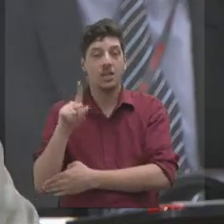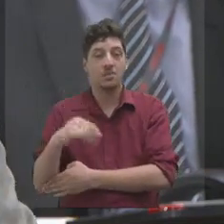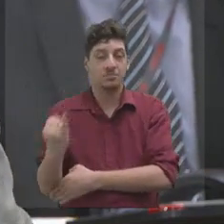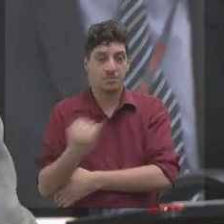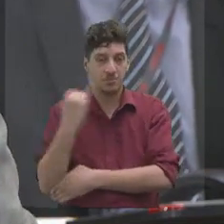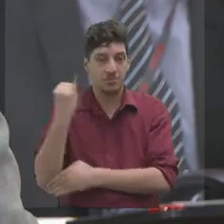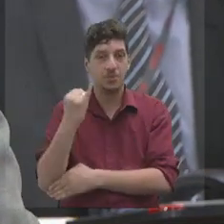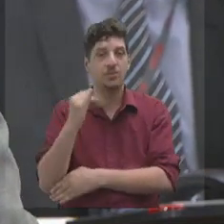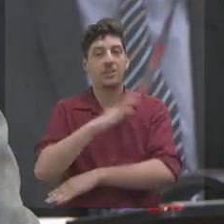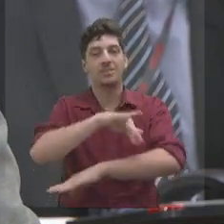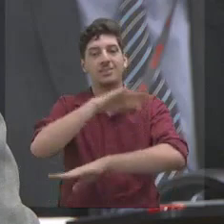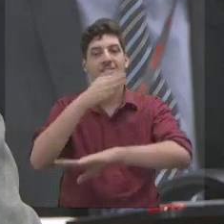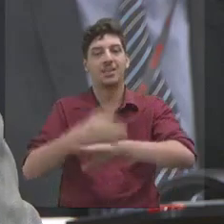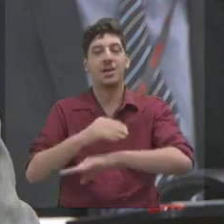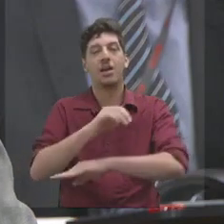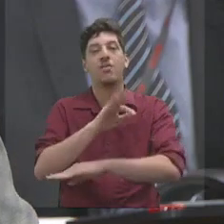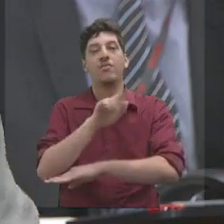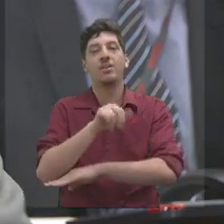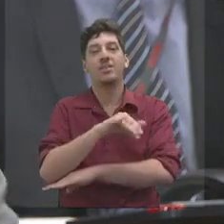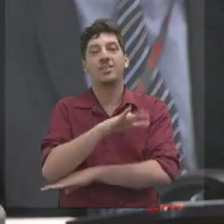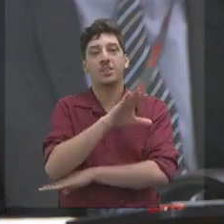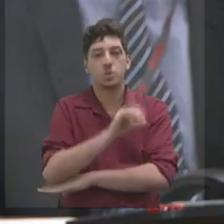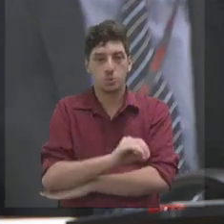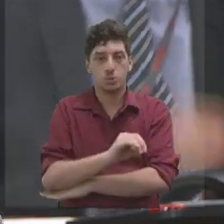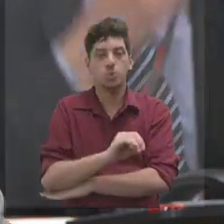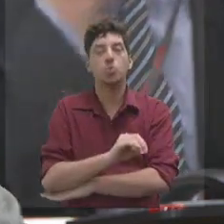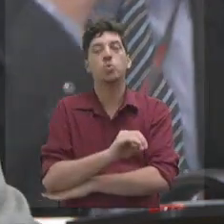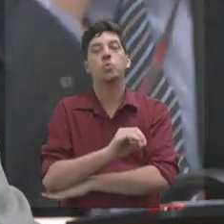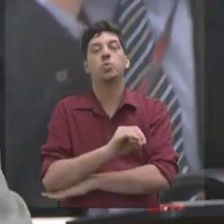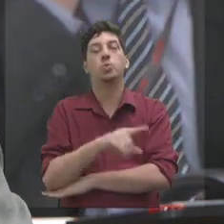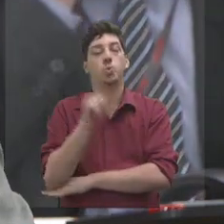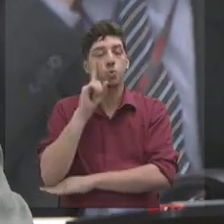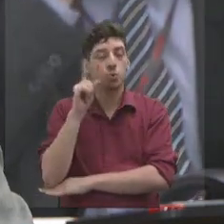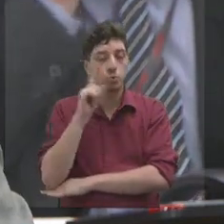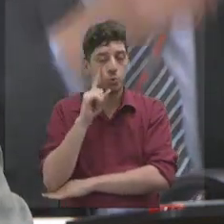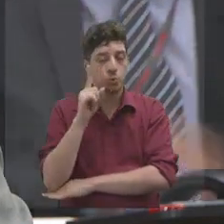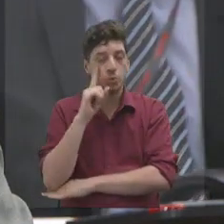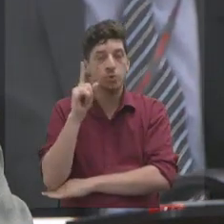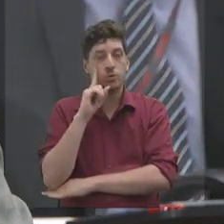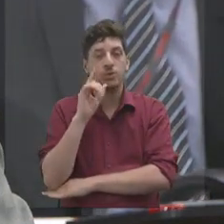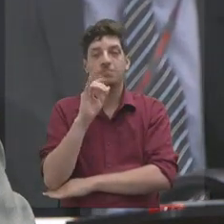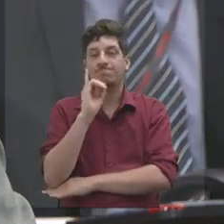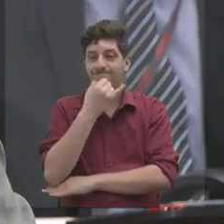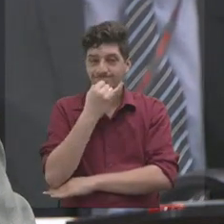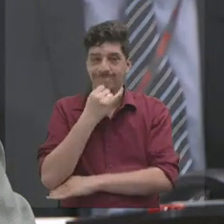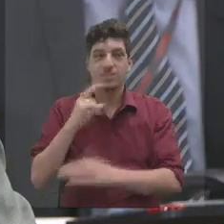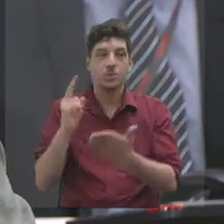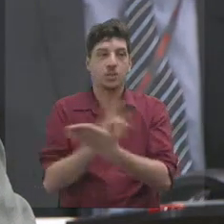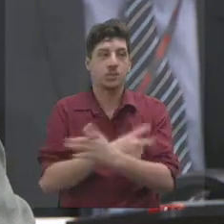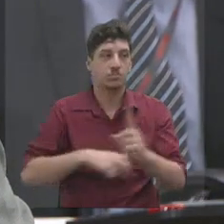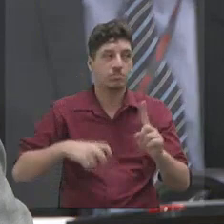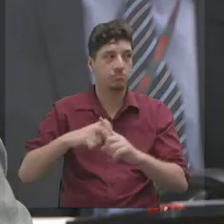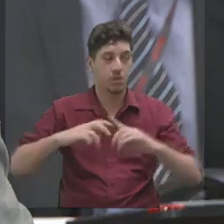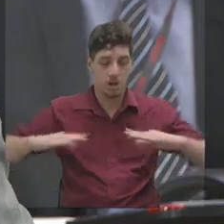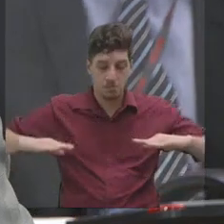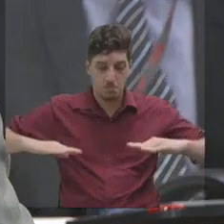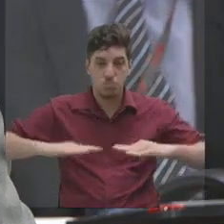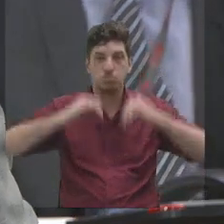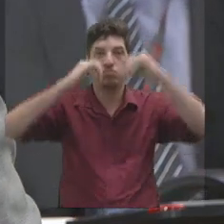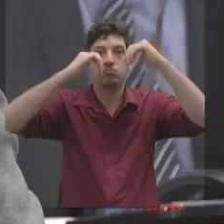Francisco todos os dias também infelizmente tem acidentes e convites